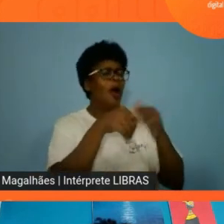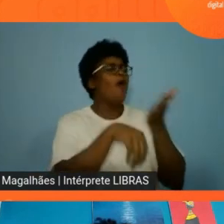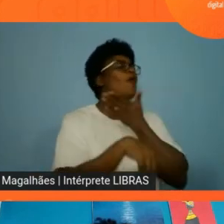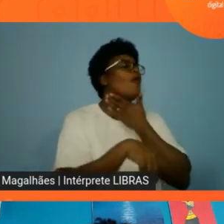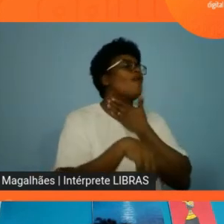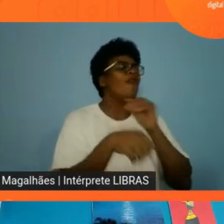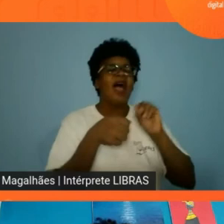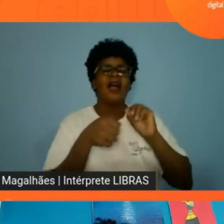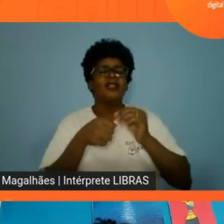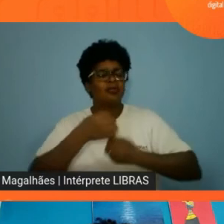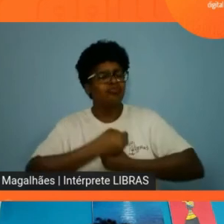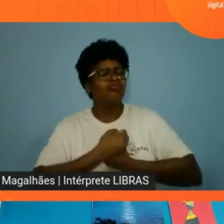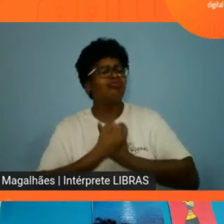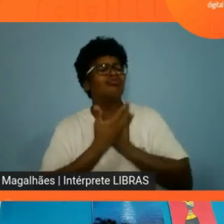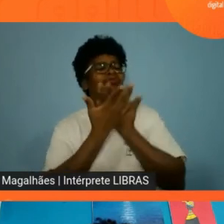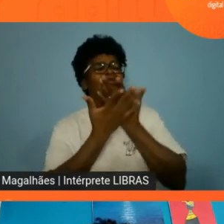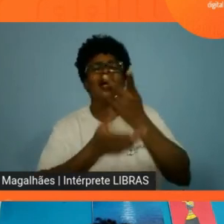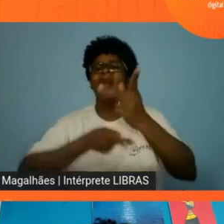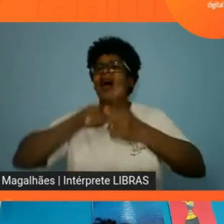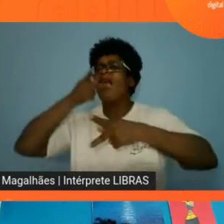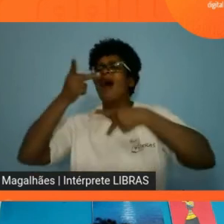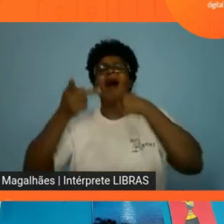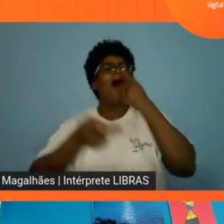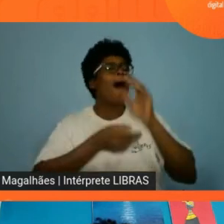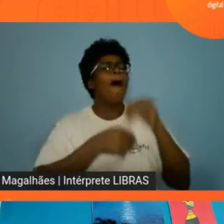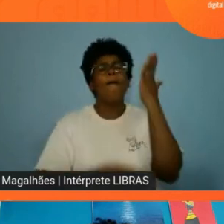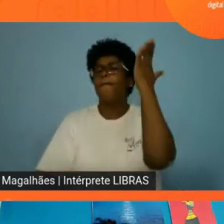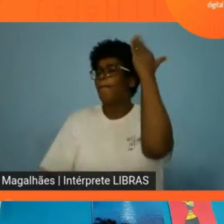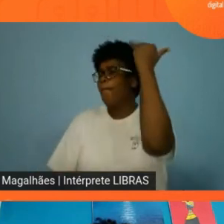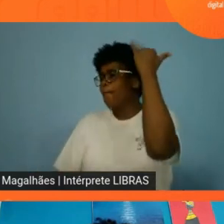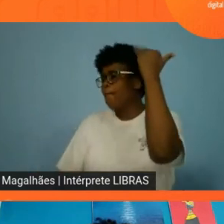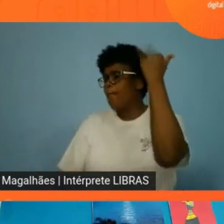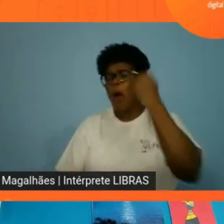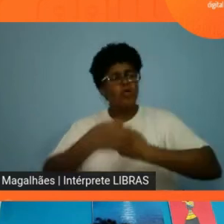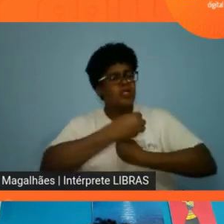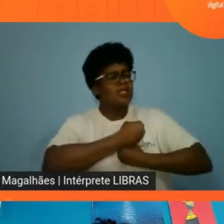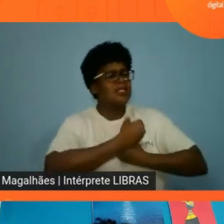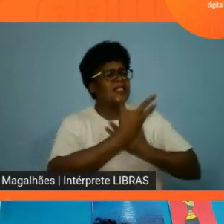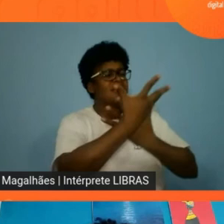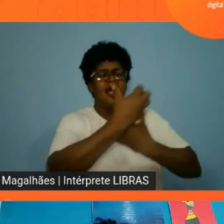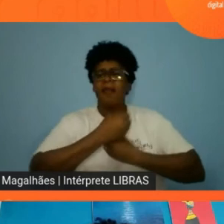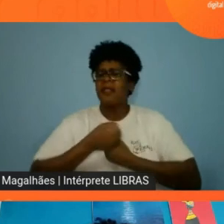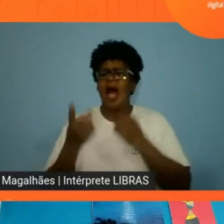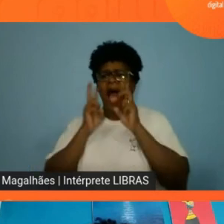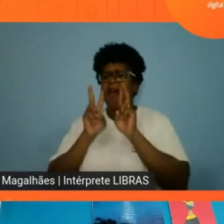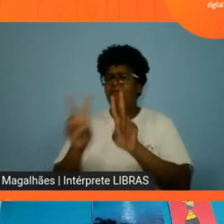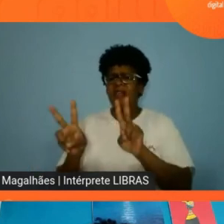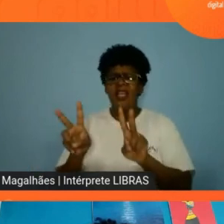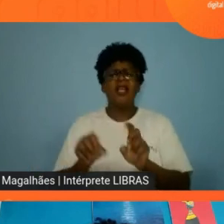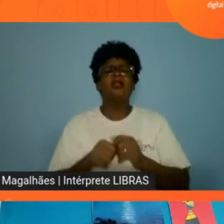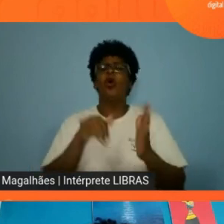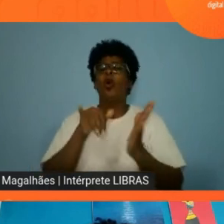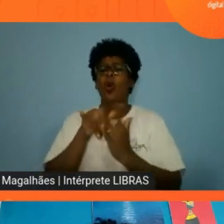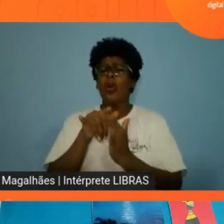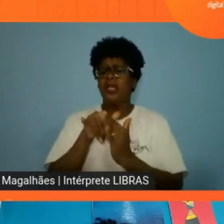saraus, comecei a ver uns slams no YouTube, e aí eu vi que aquelas poesias que as pessoas faziam nos